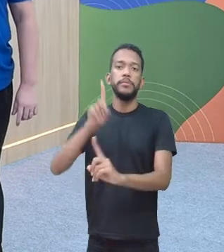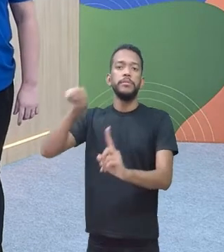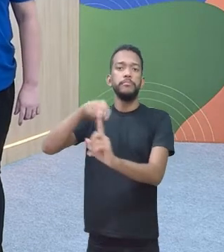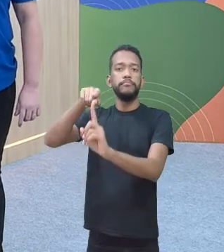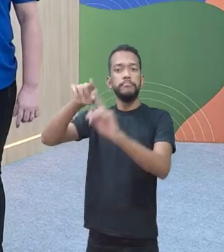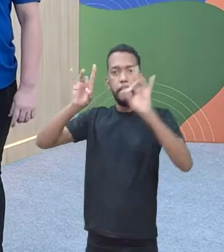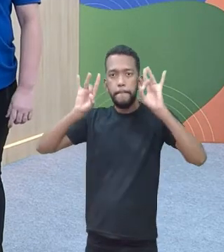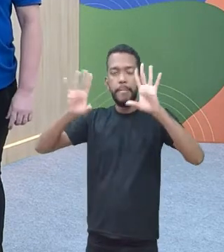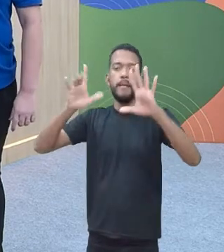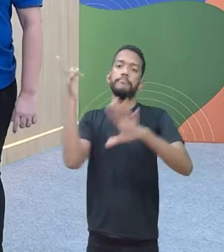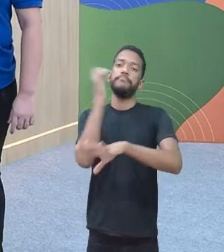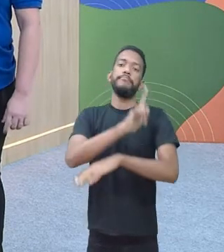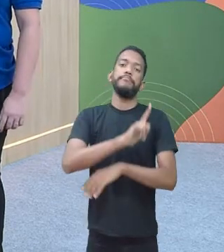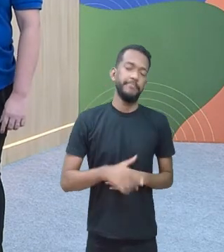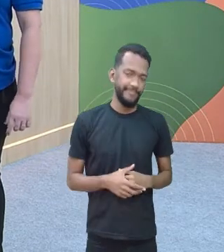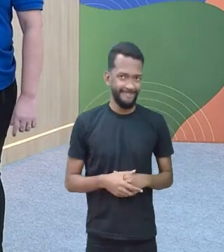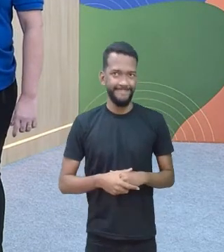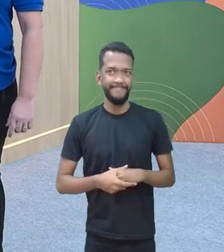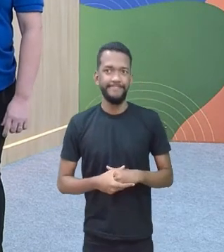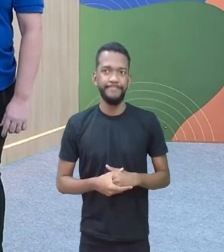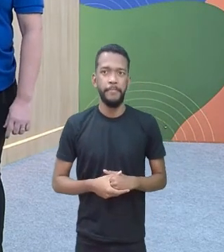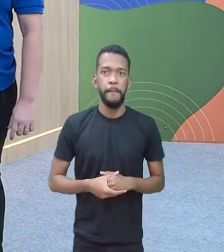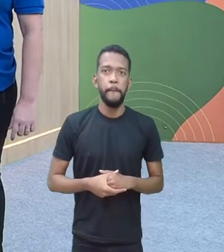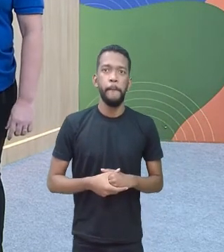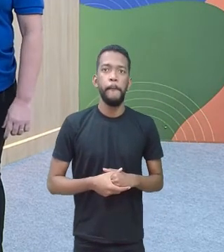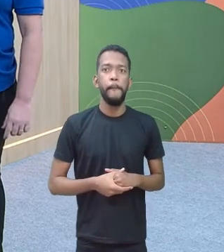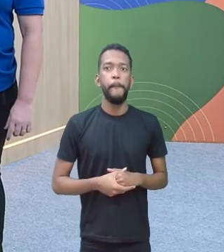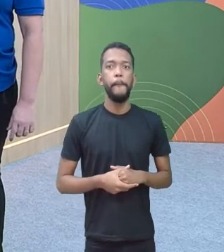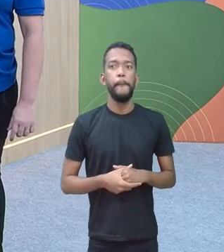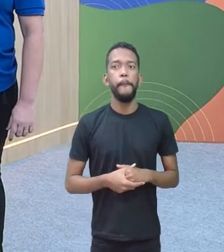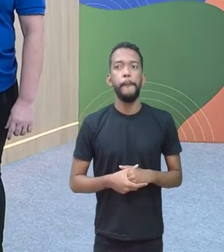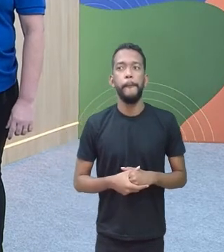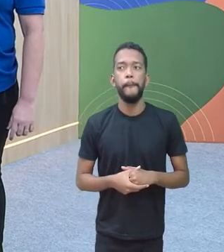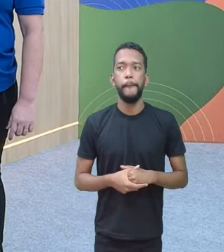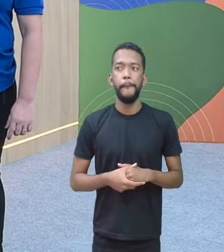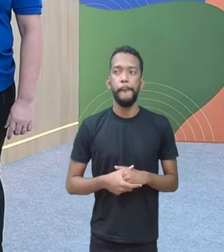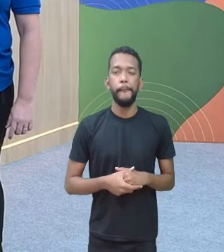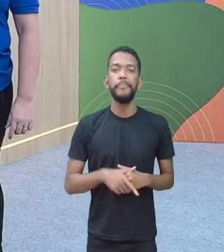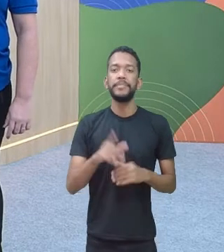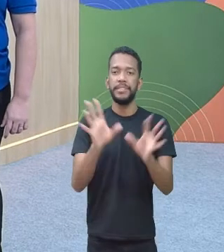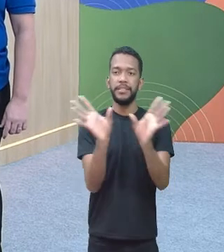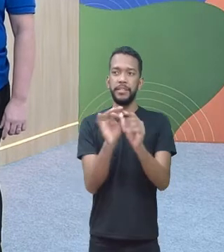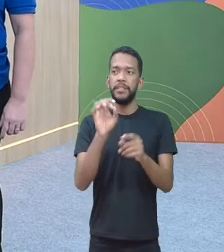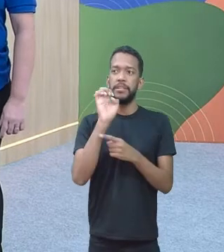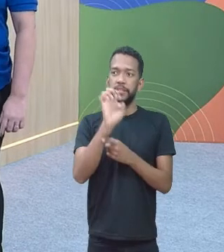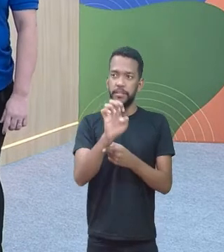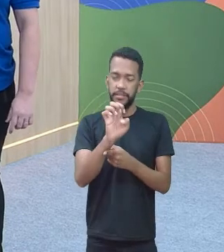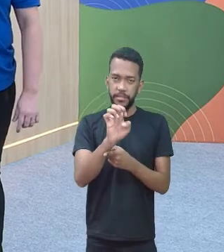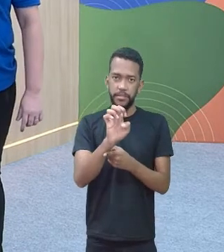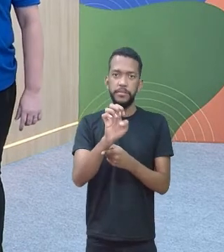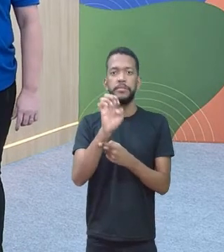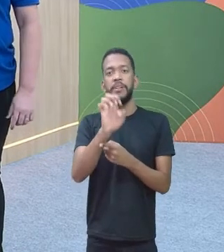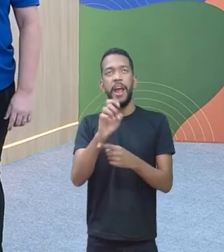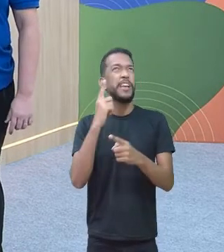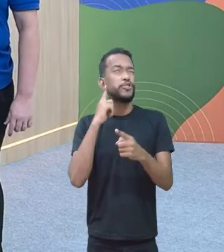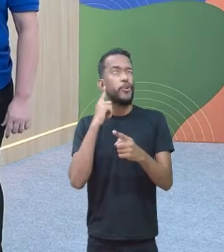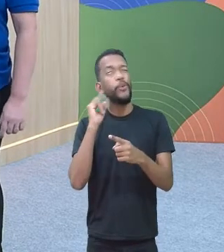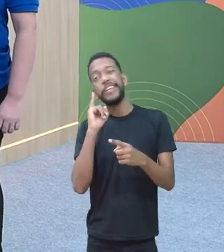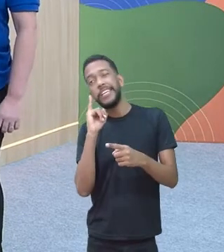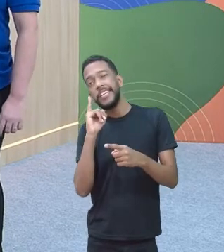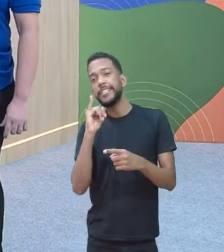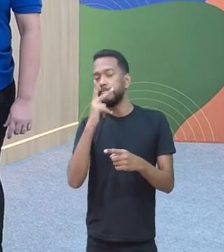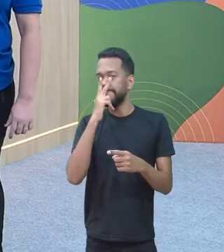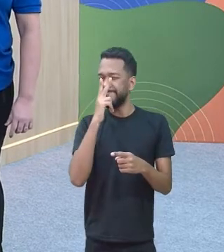alcançaram seus objetivos. Então, vocês veem que a letrinha, a conjunção, não é? É com som de